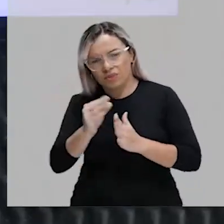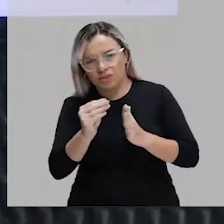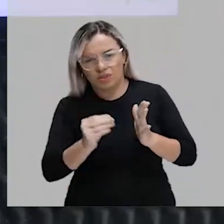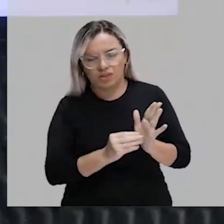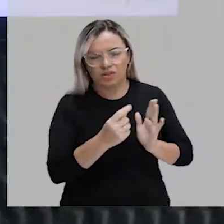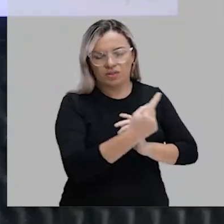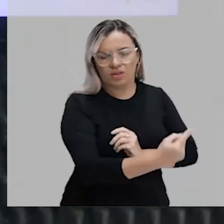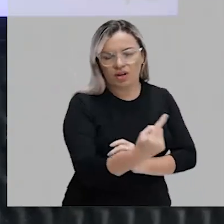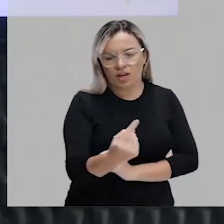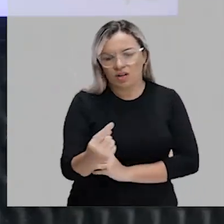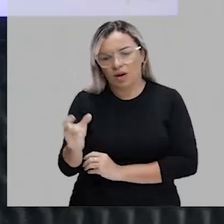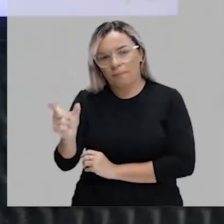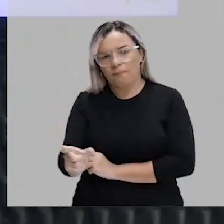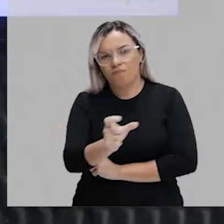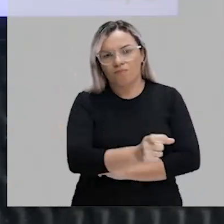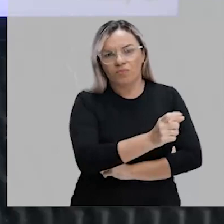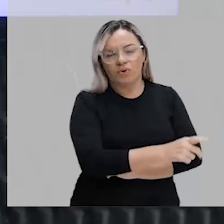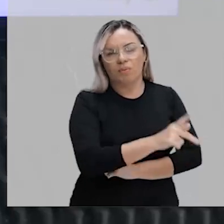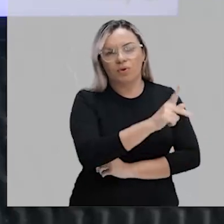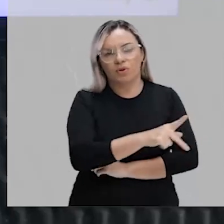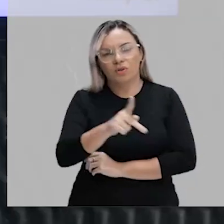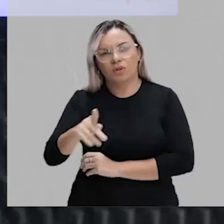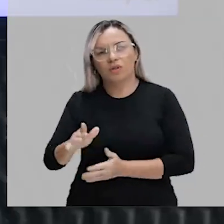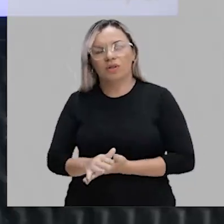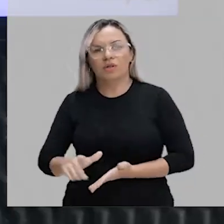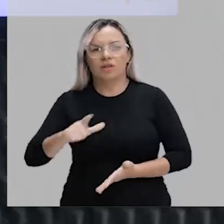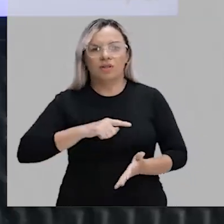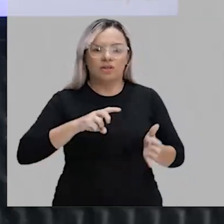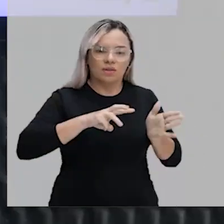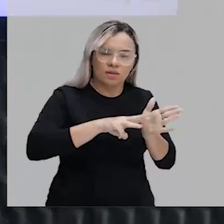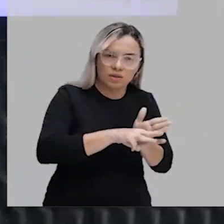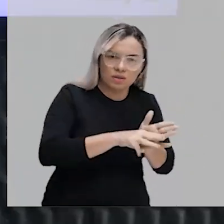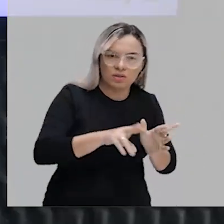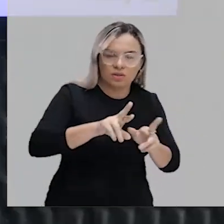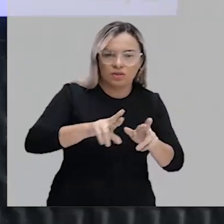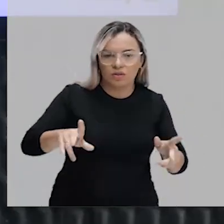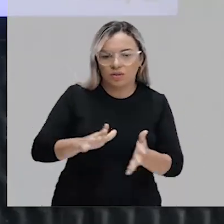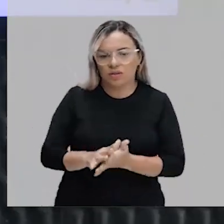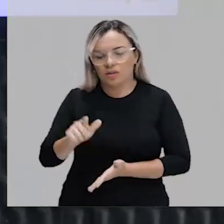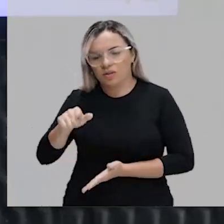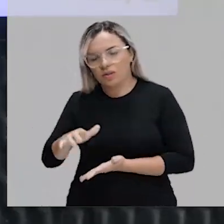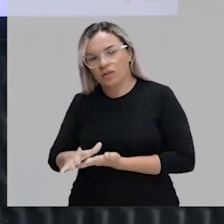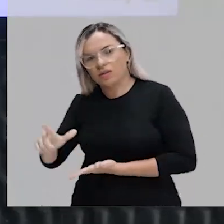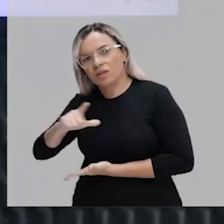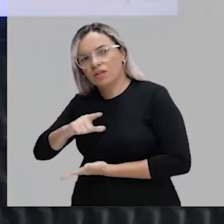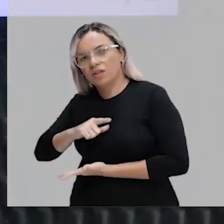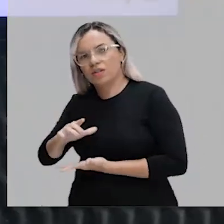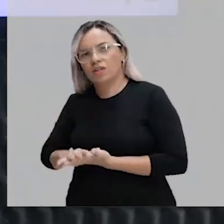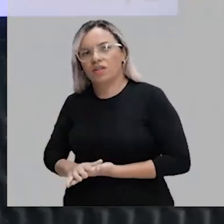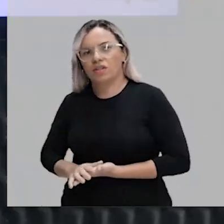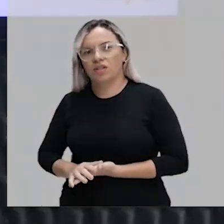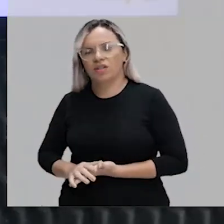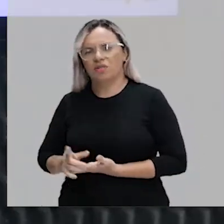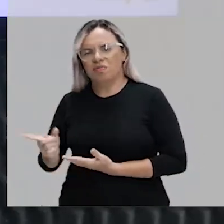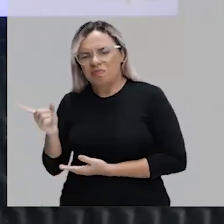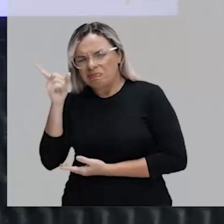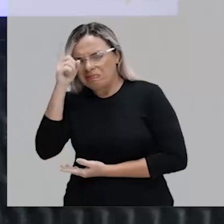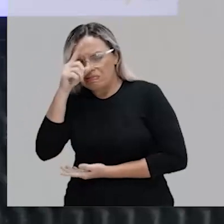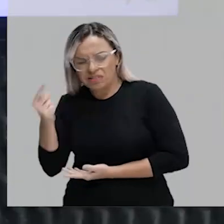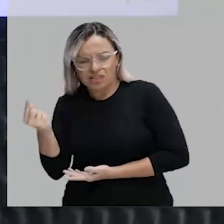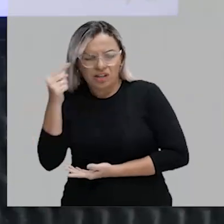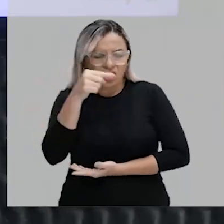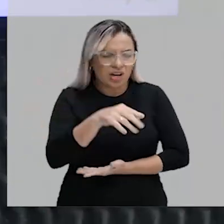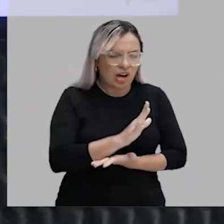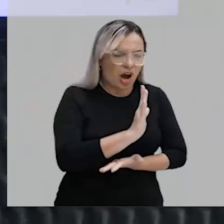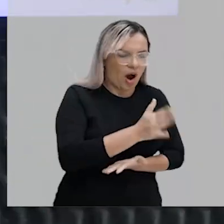cada pessoa, cada professor tem uma metodologia diferente. Às vezes você tem dificuldade com um determinado professor, o outro vai dar a mesma aula e você consegue